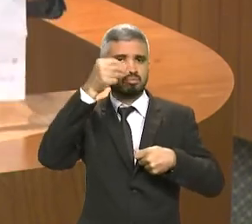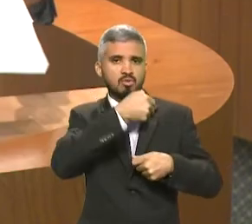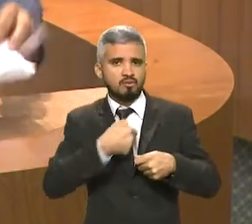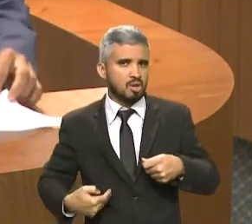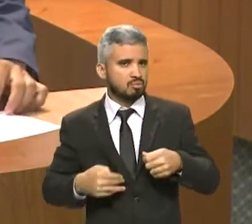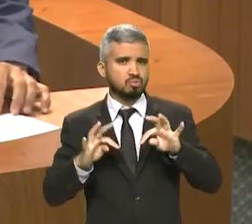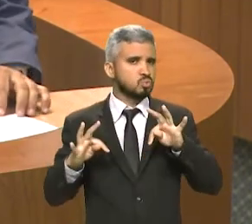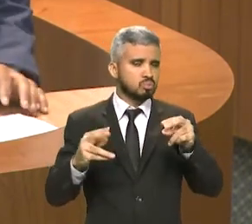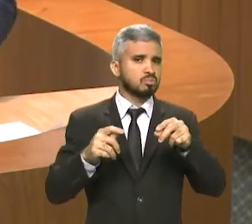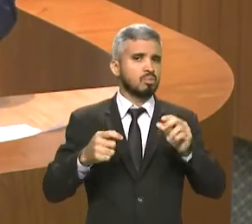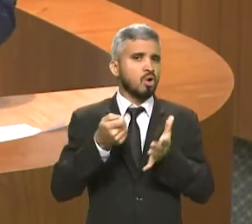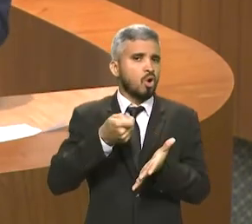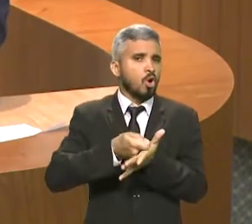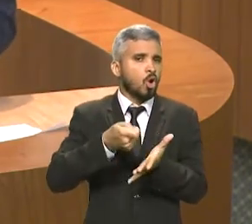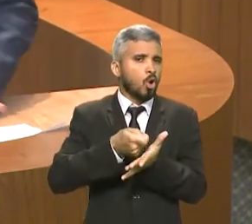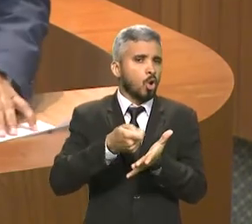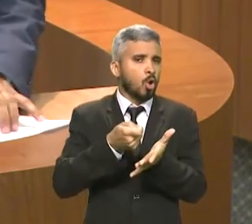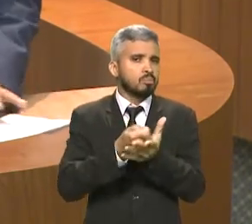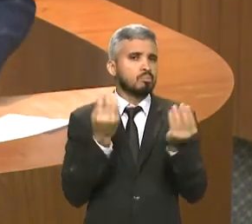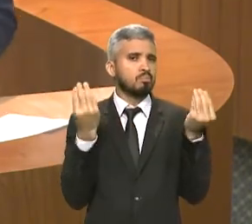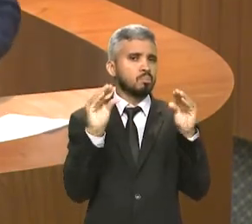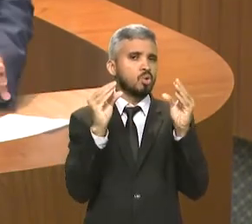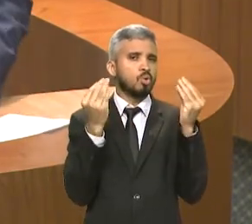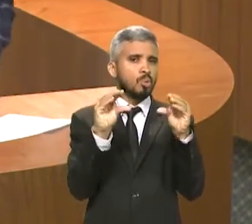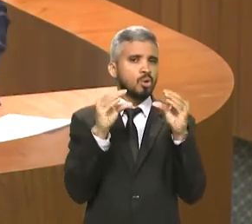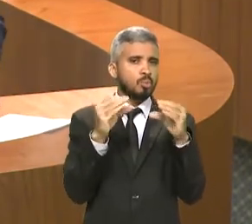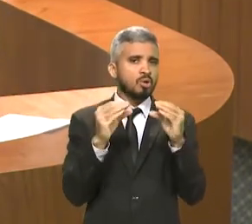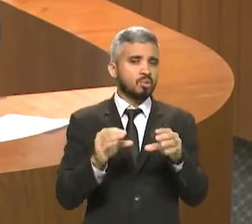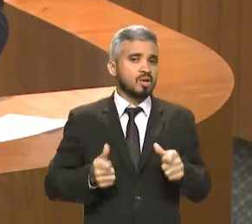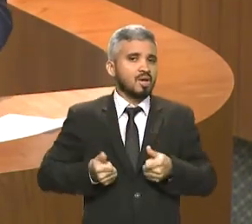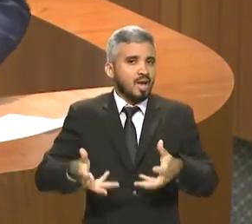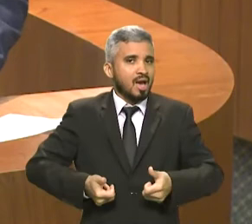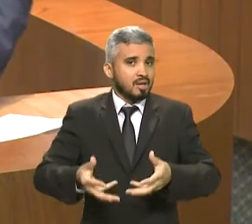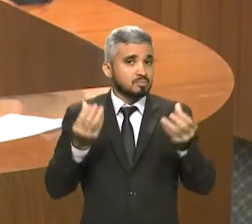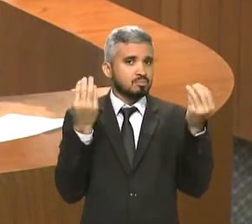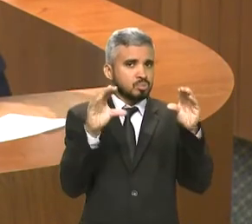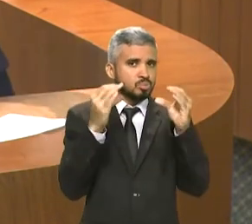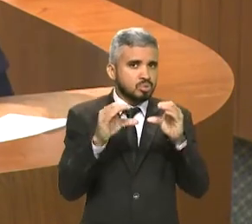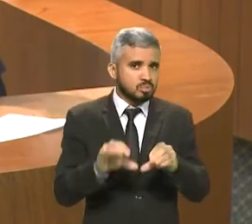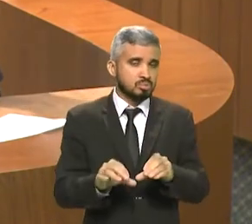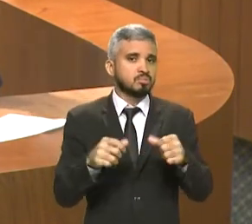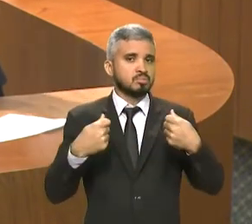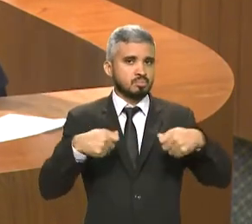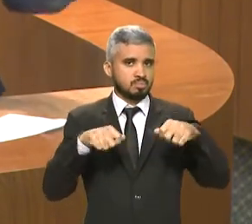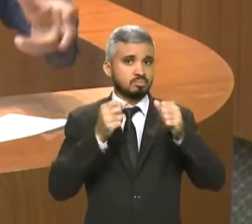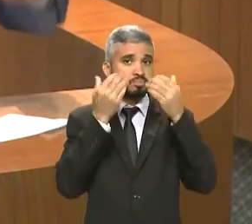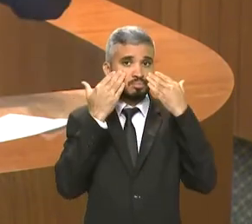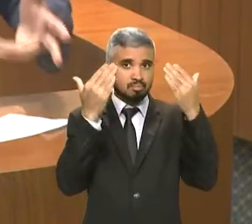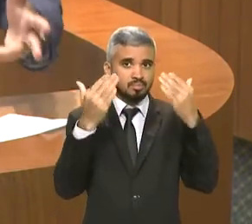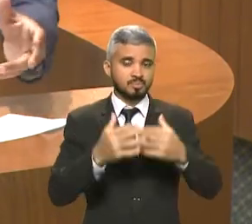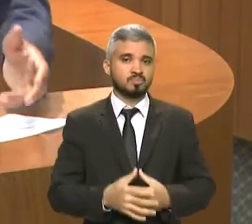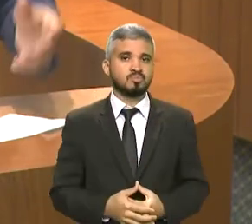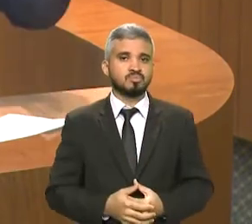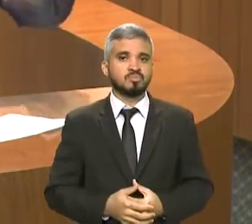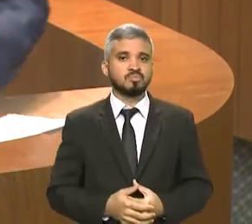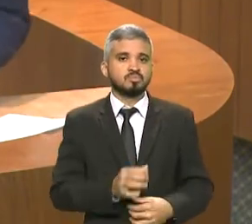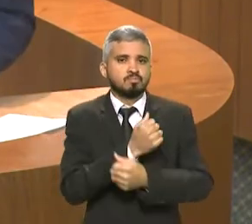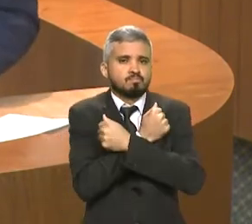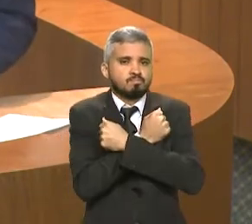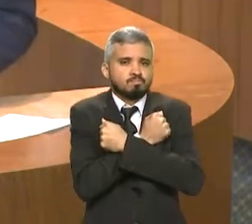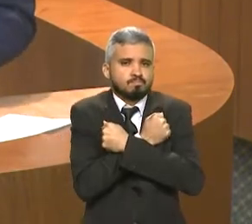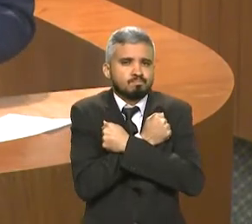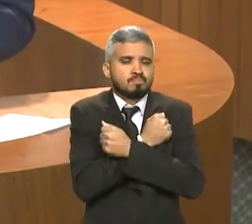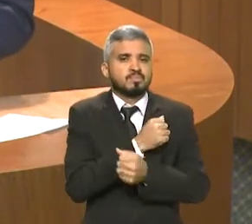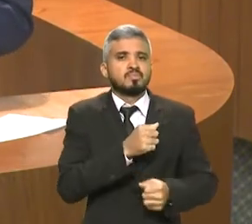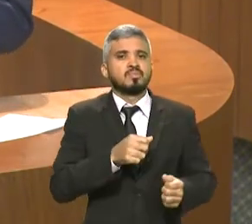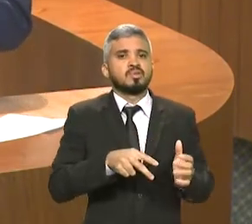prefeita da cidade de Araiós. Parabéns a todos os professores da cidade de Araiós. Em especial, ao amigo professor, presidente do sindicato,